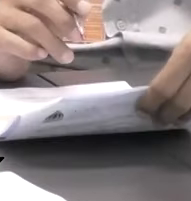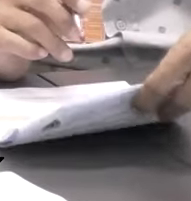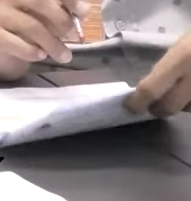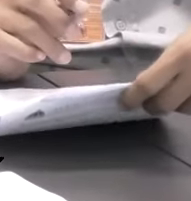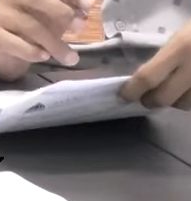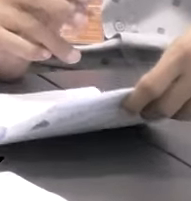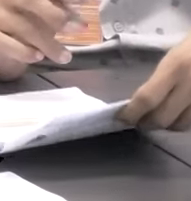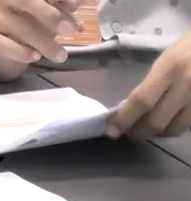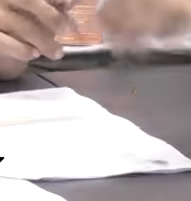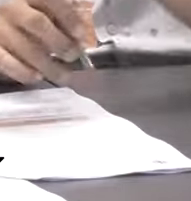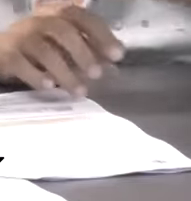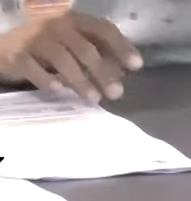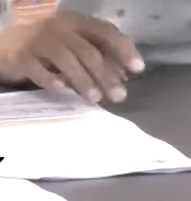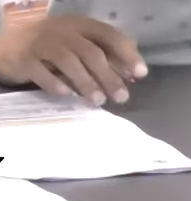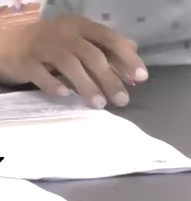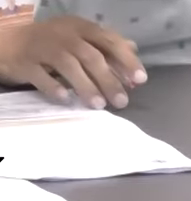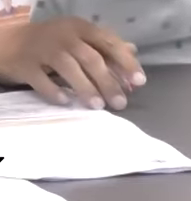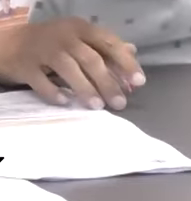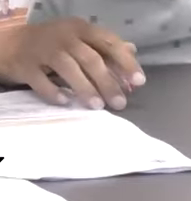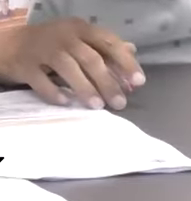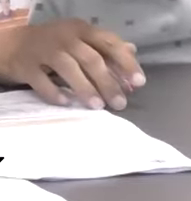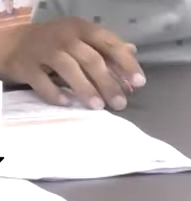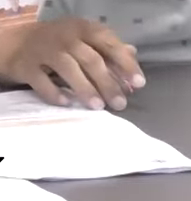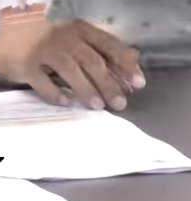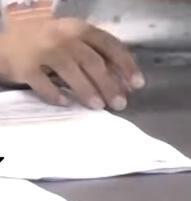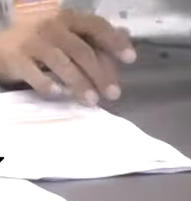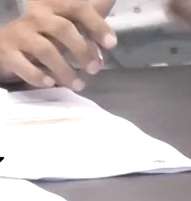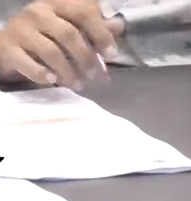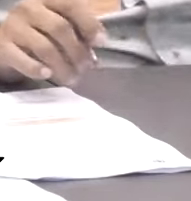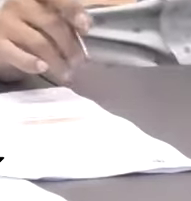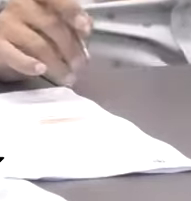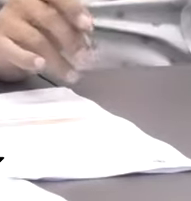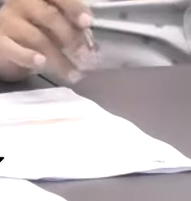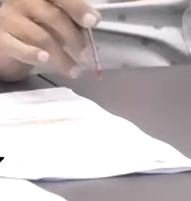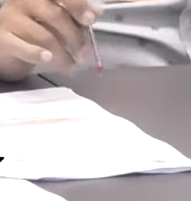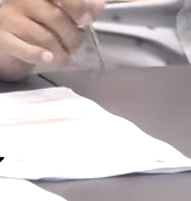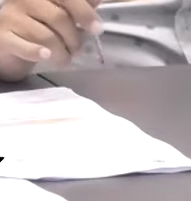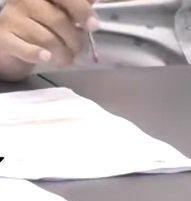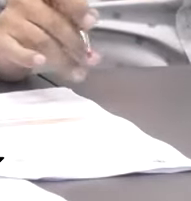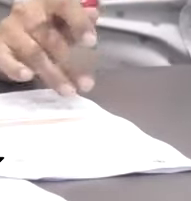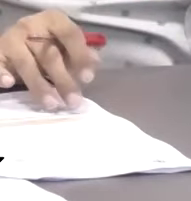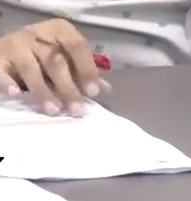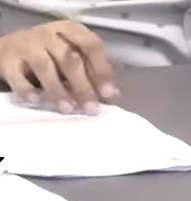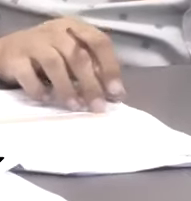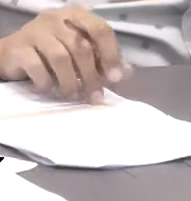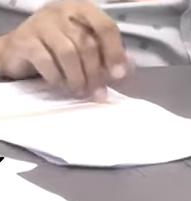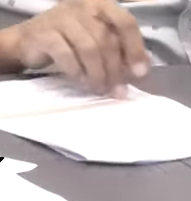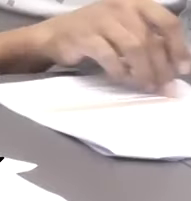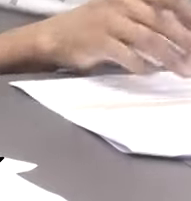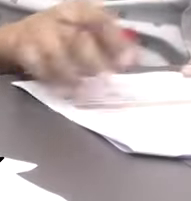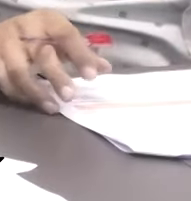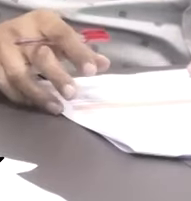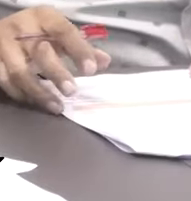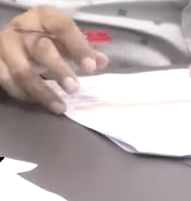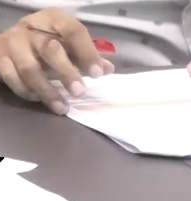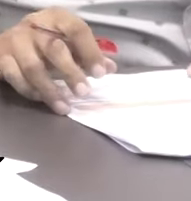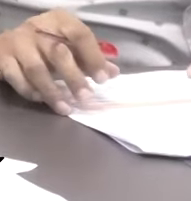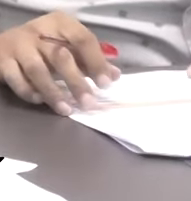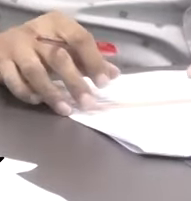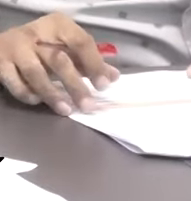22 e 220 da Constituição Federal. Além disso, pode